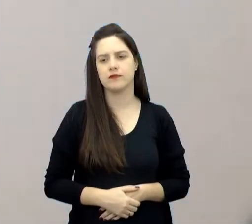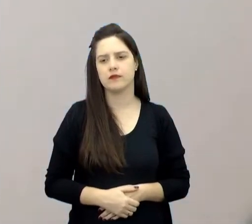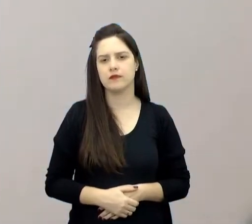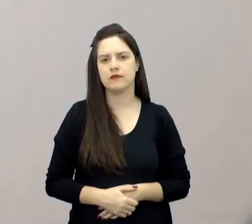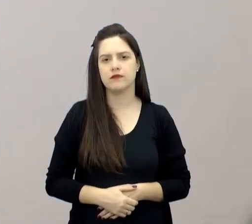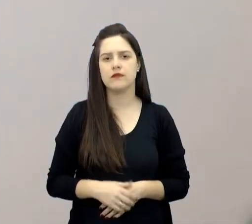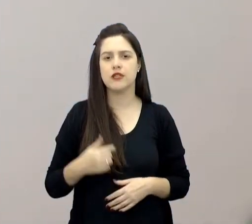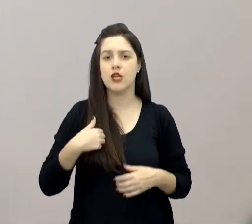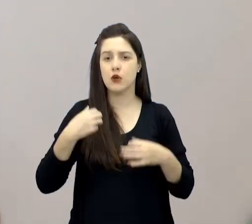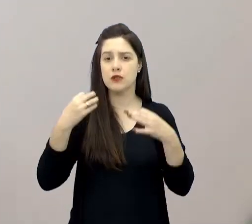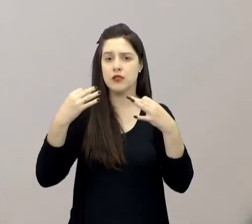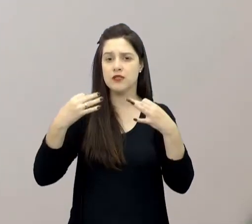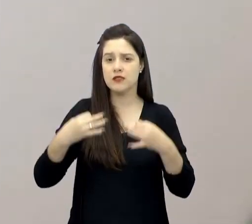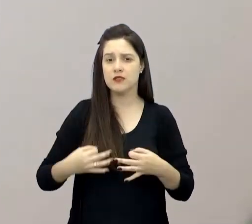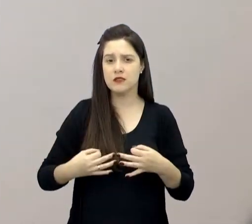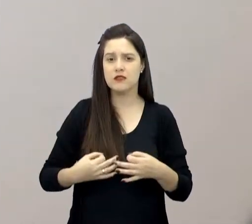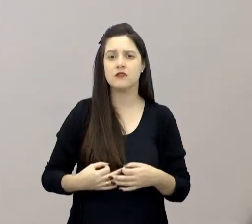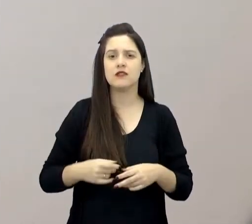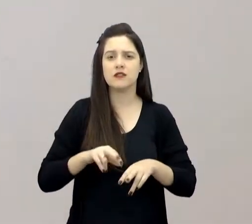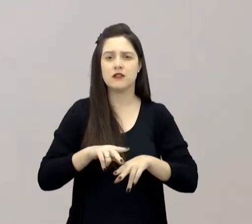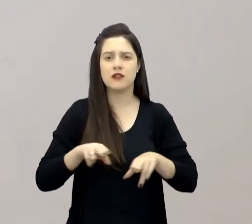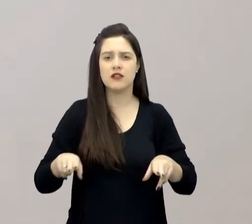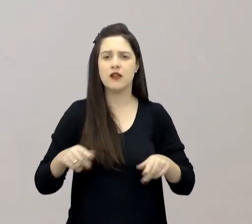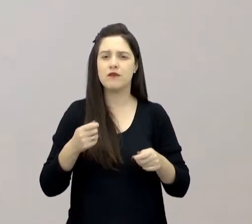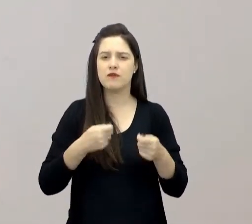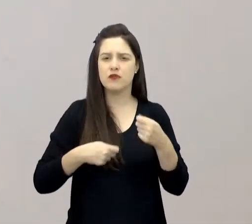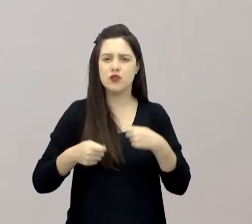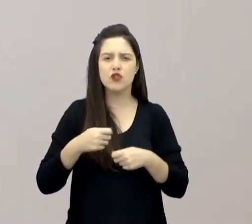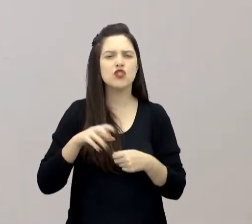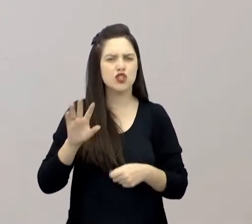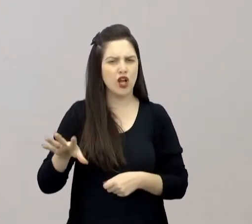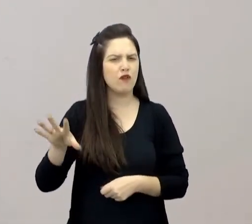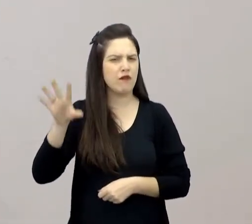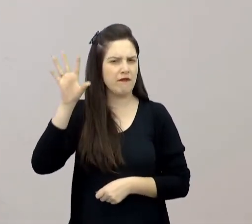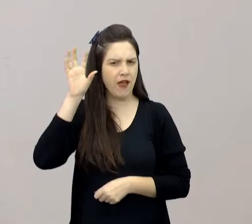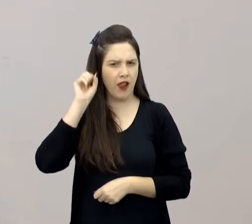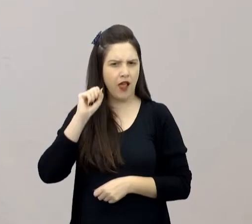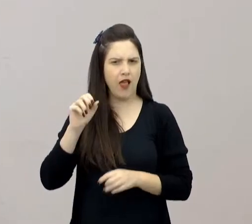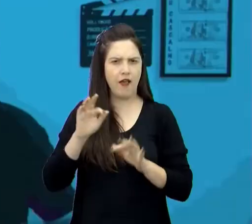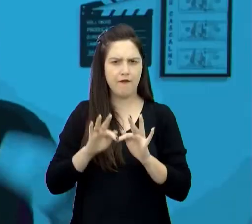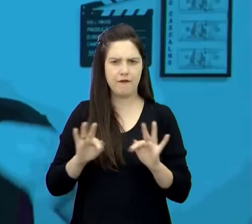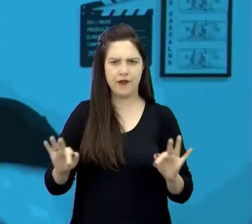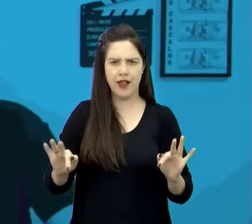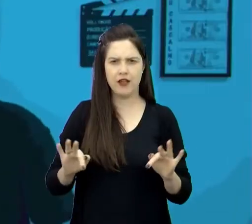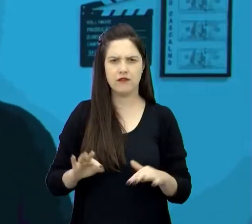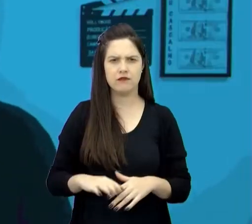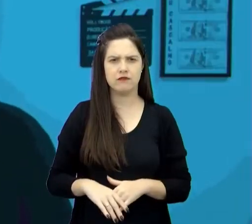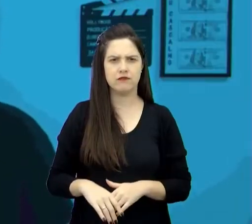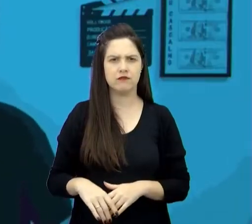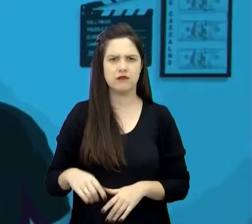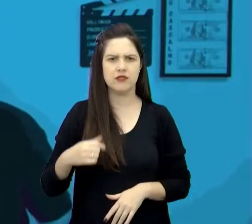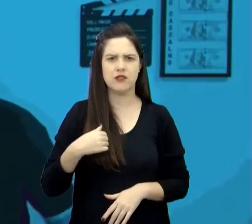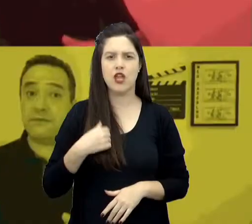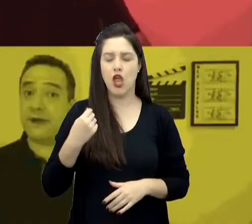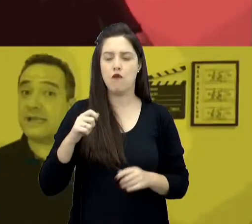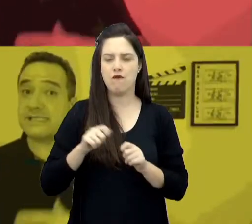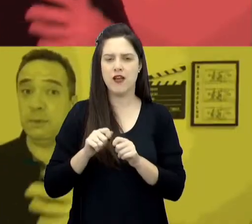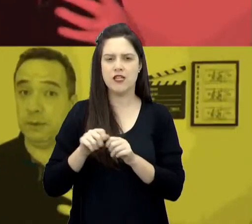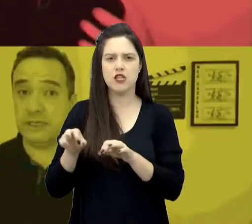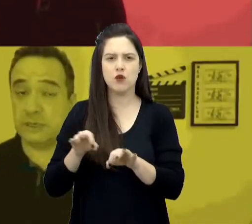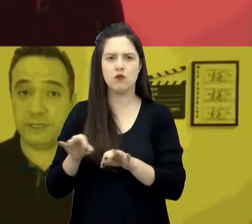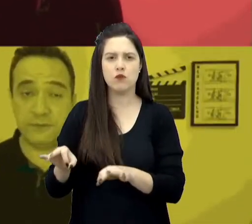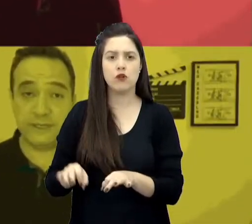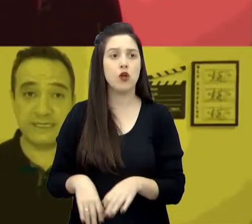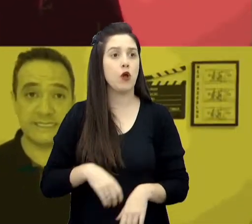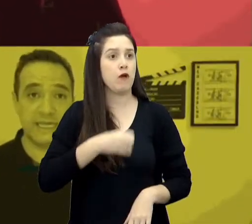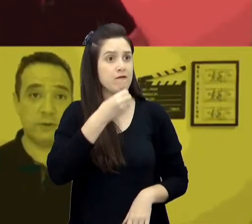Eu tenho certeza que na sua vida financeira você já ouviu frases do tipo: cabe no seu orçamento, faça